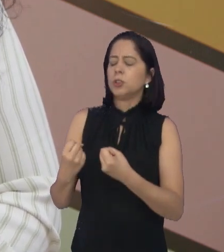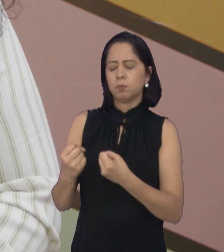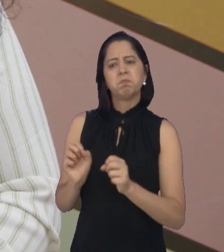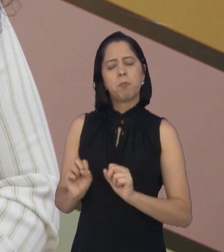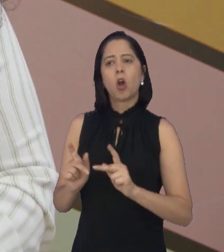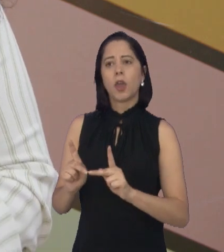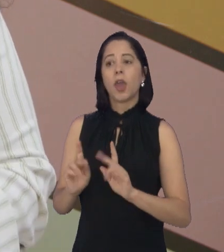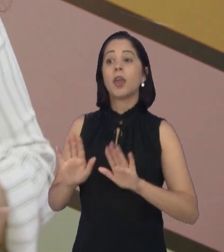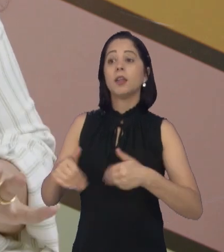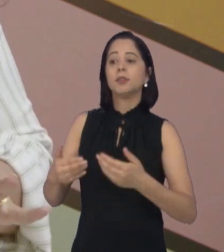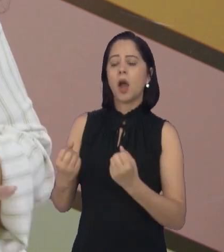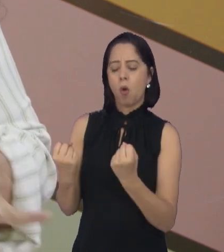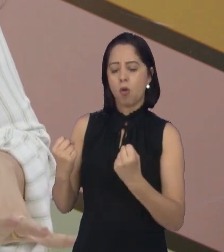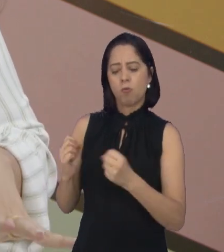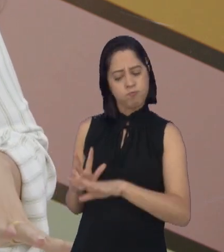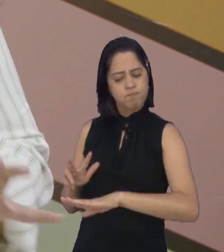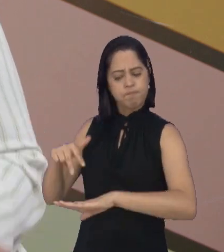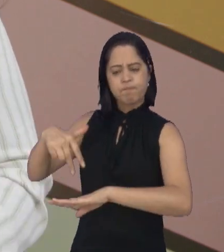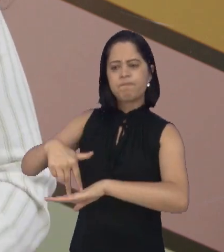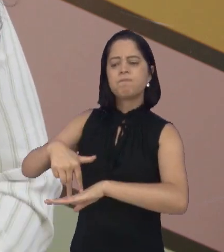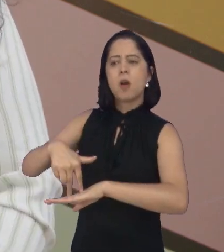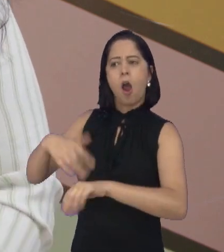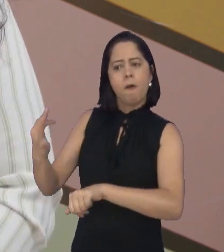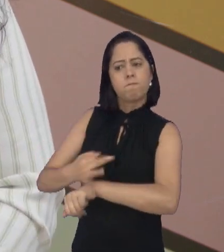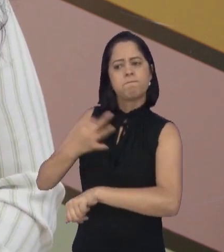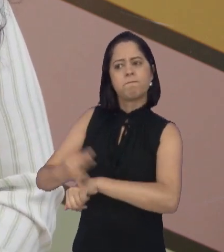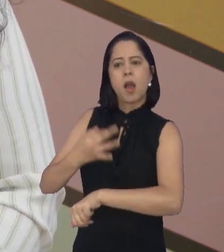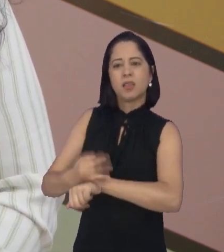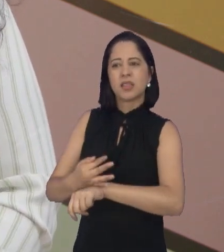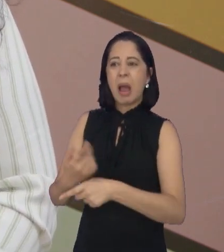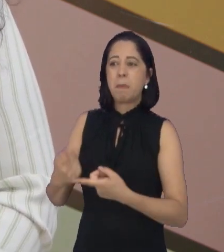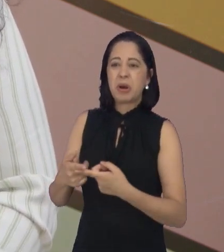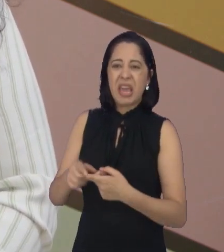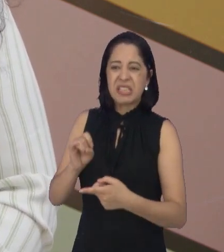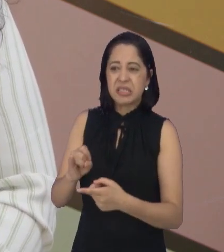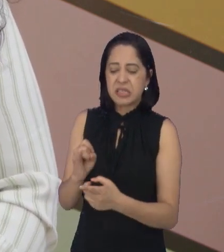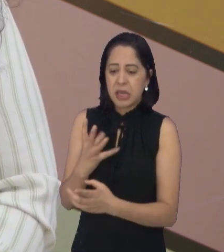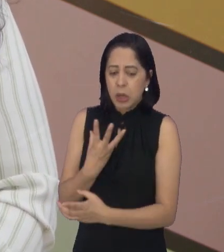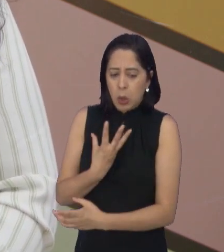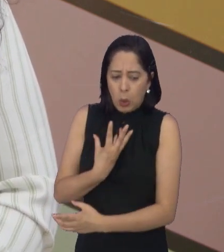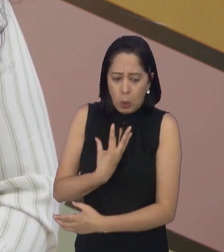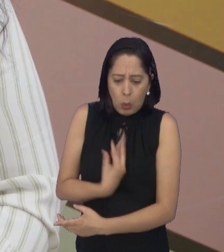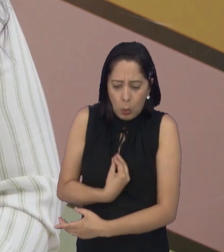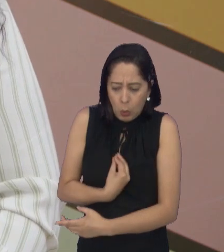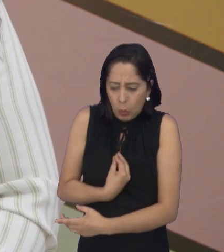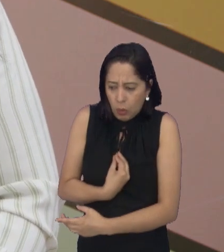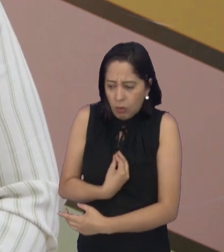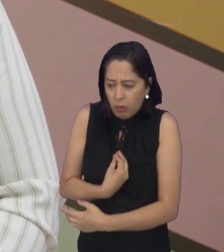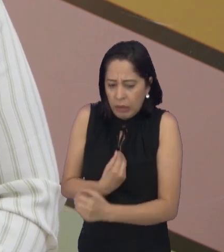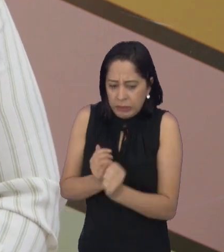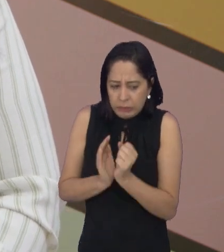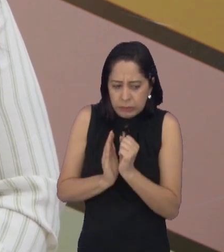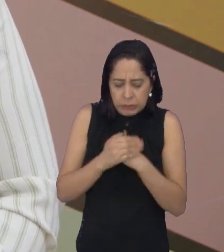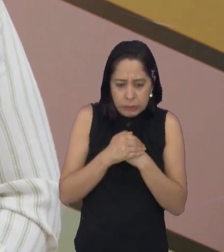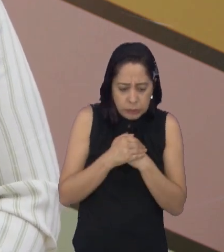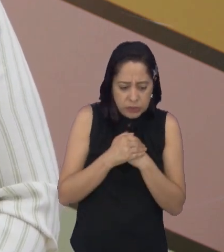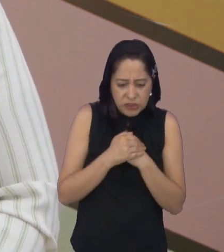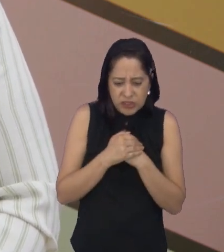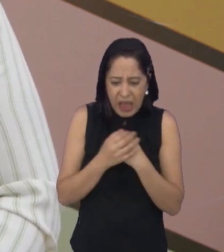vezes a gente esconde. Sim. Ou a gente tenta ouvir ele sem entender o porquê, sem